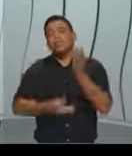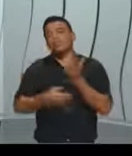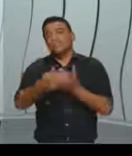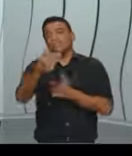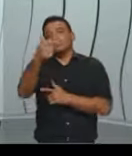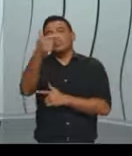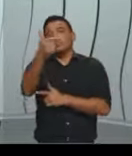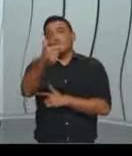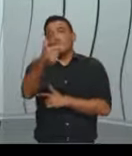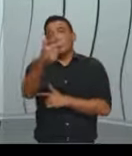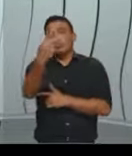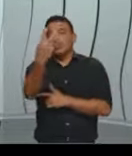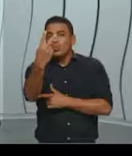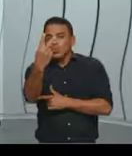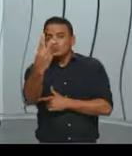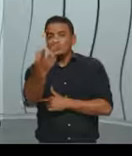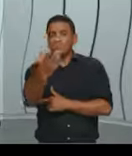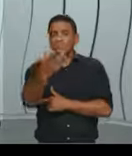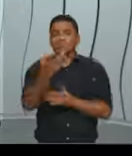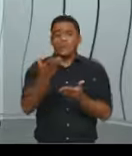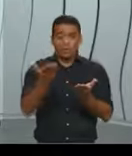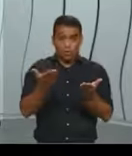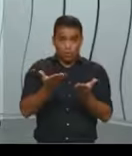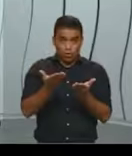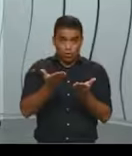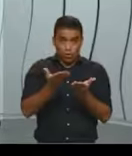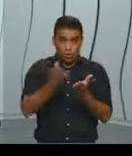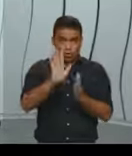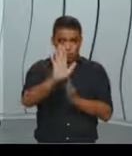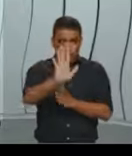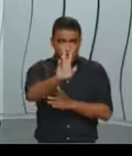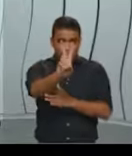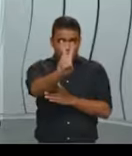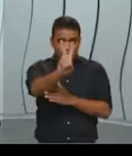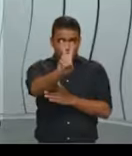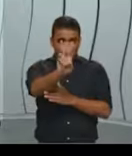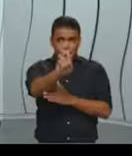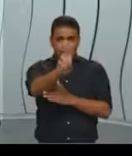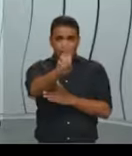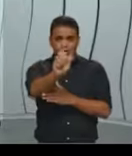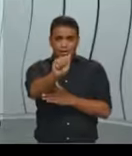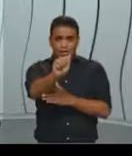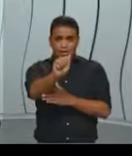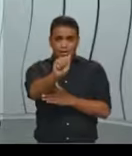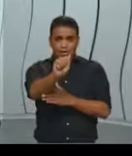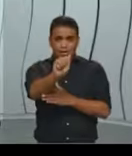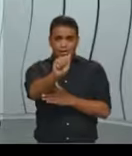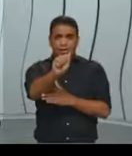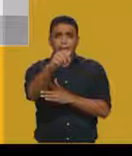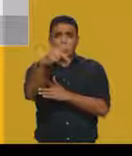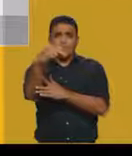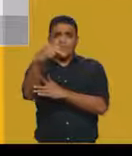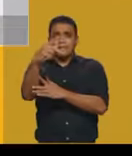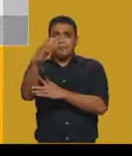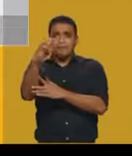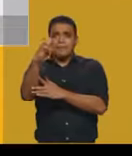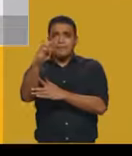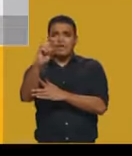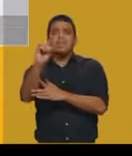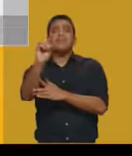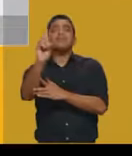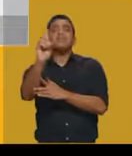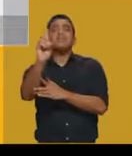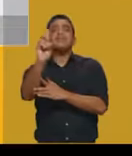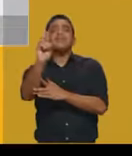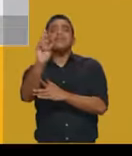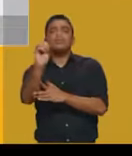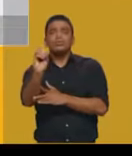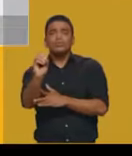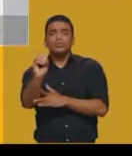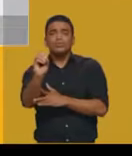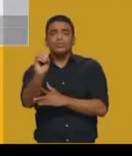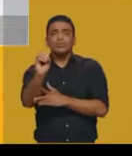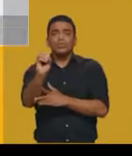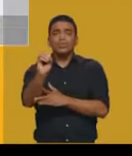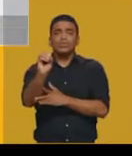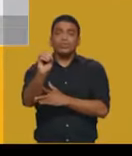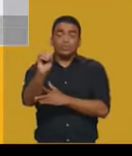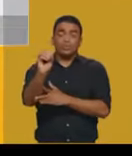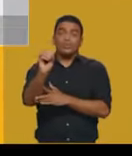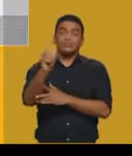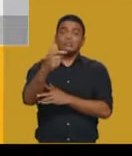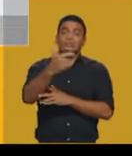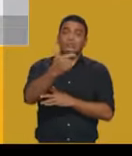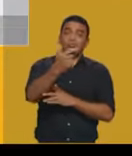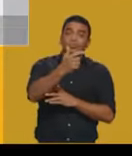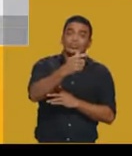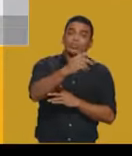colocar a Vera agora. Vera e Pedro já tinham sido cotados lá na primeira. E Vera e Camila na segunda.